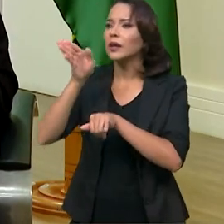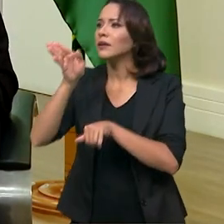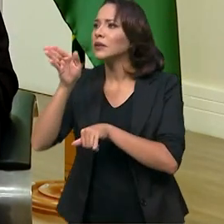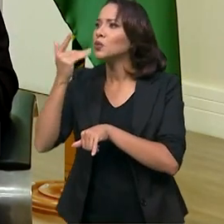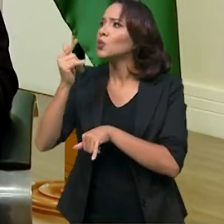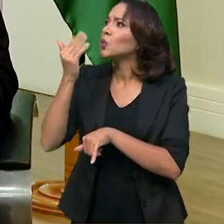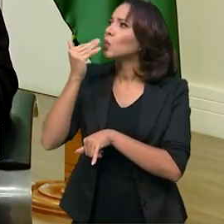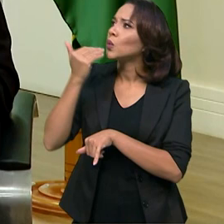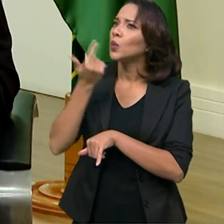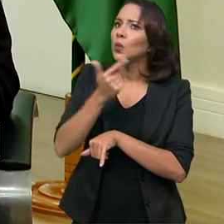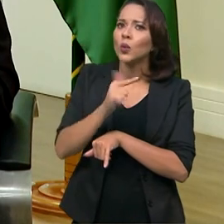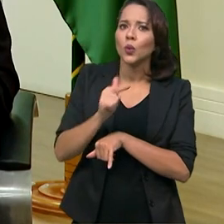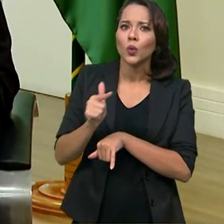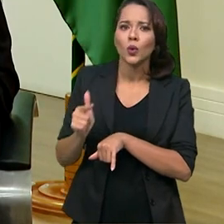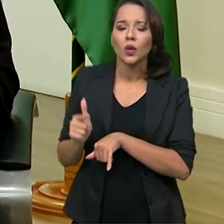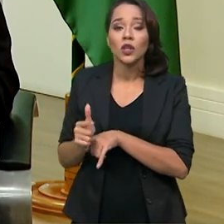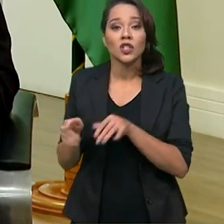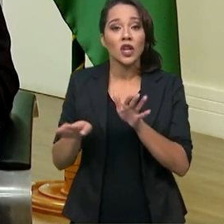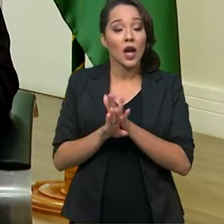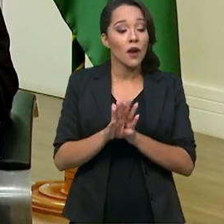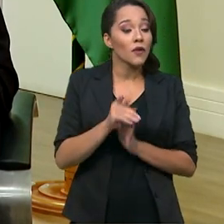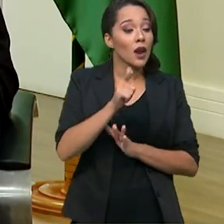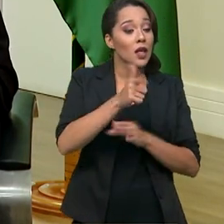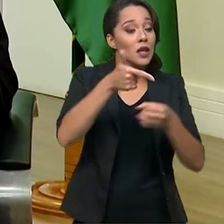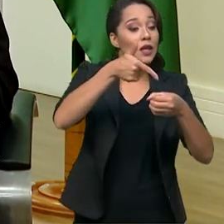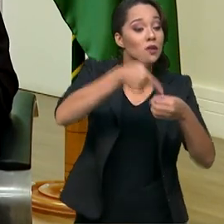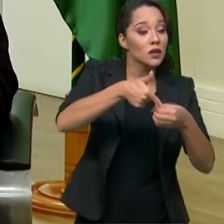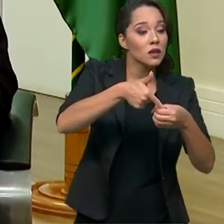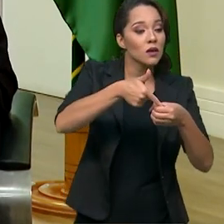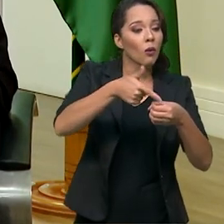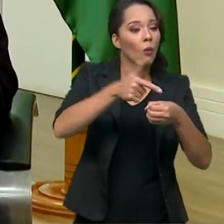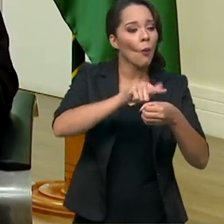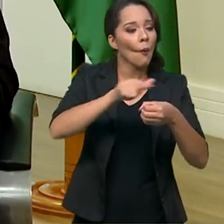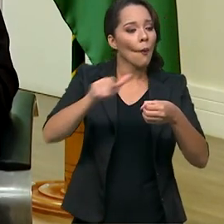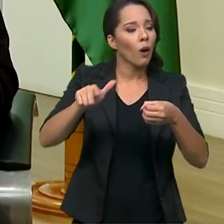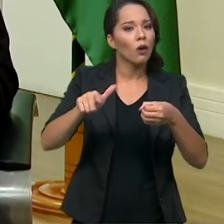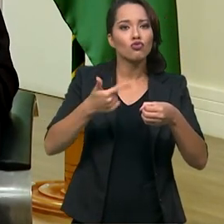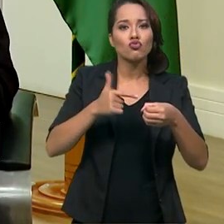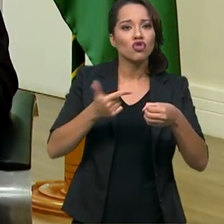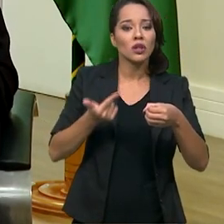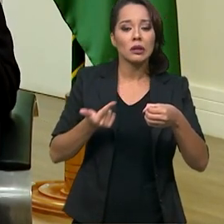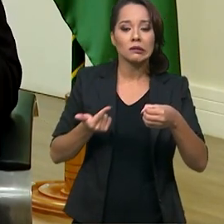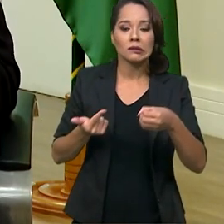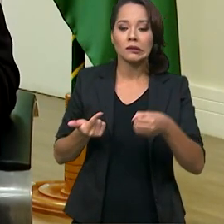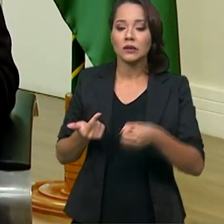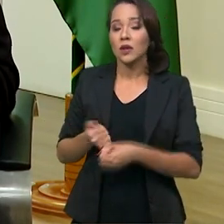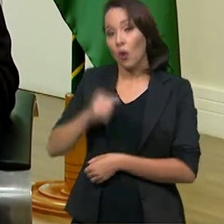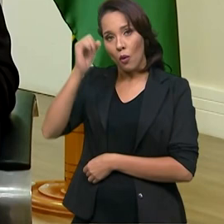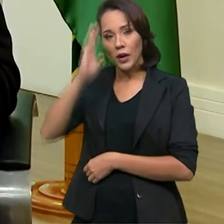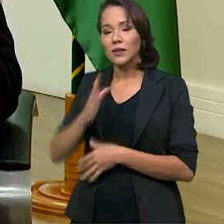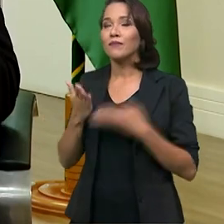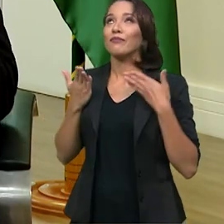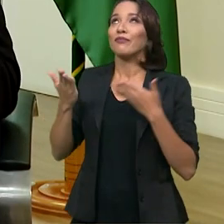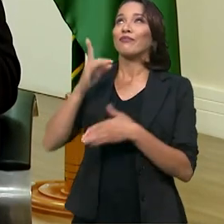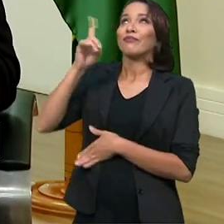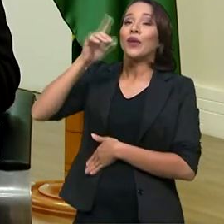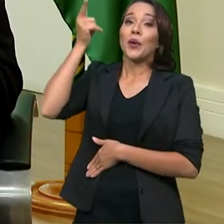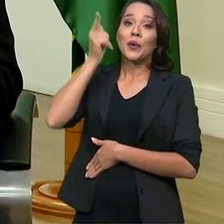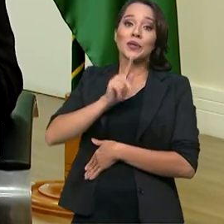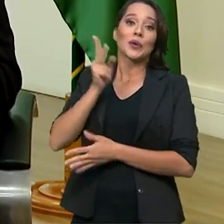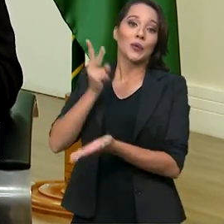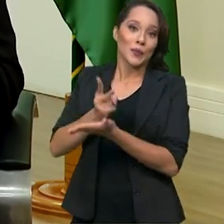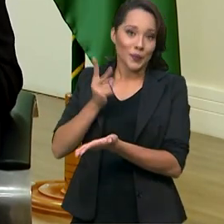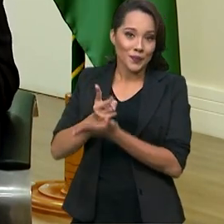tinha comida para comprar. Chegava no posto lá de gasolina, não tinha combustível para colocar no carro. O Brasil, graças a Deus, conseguiu